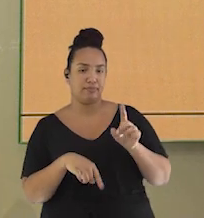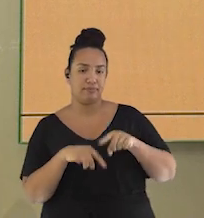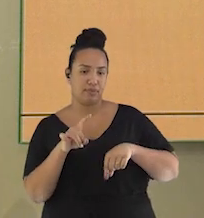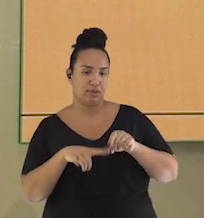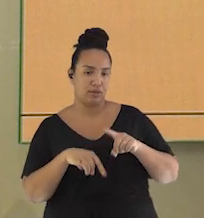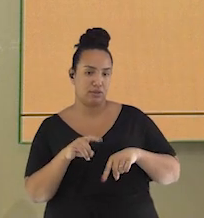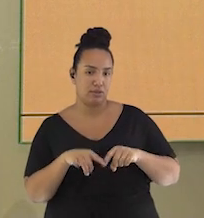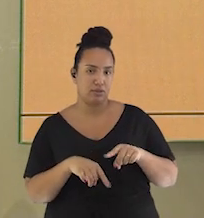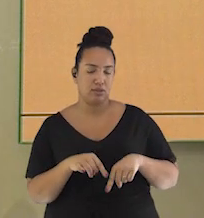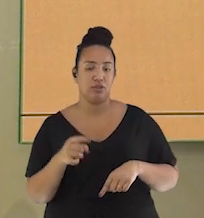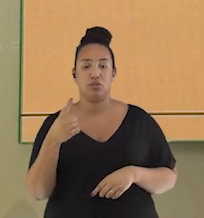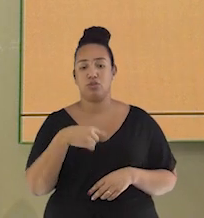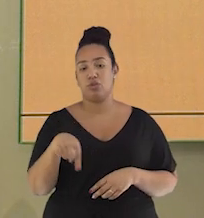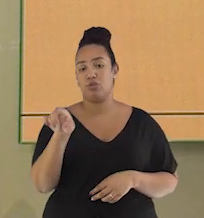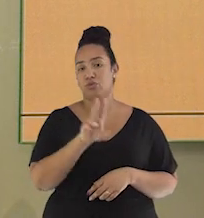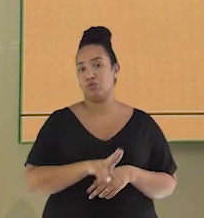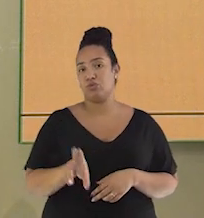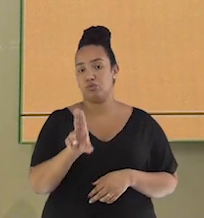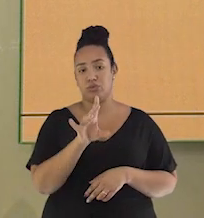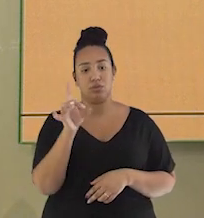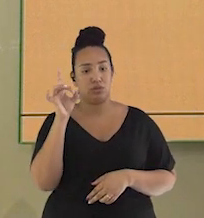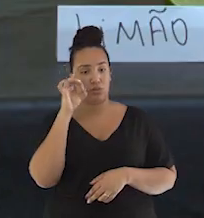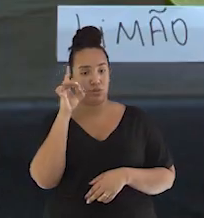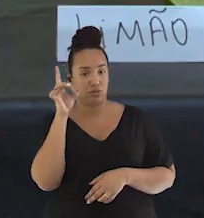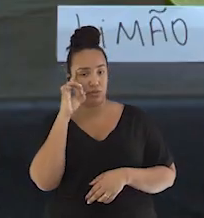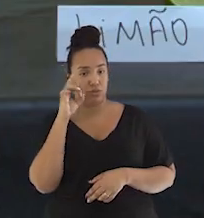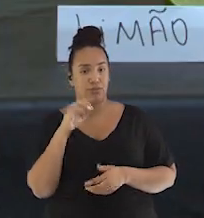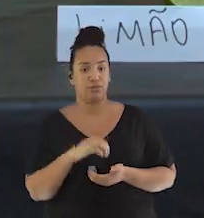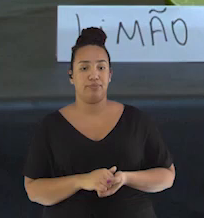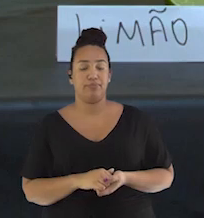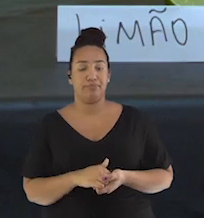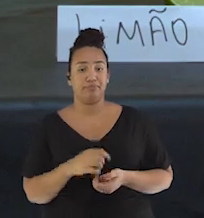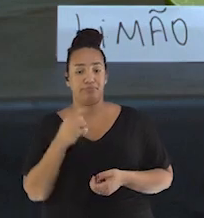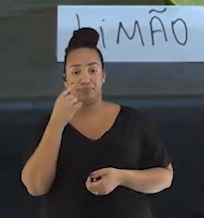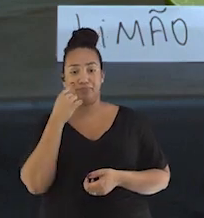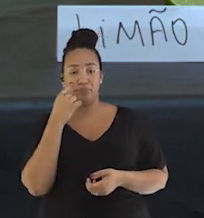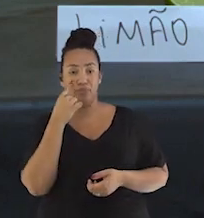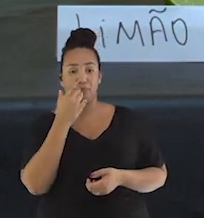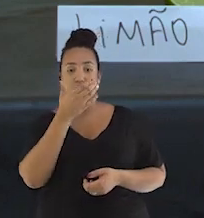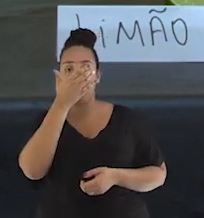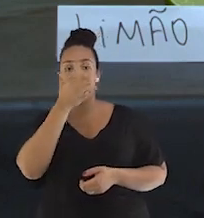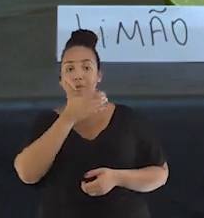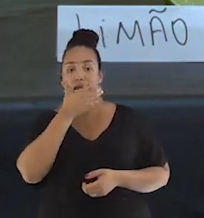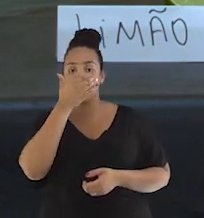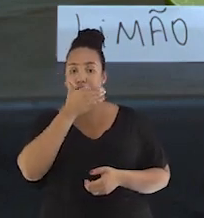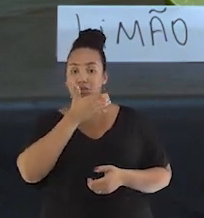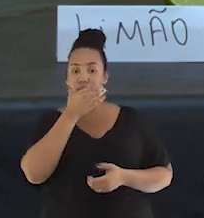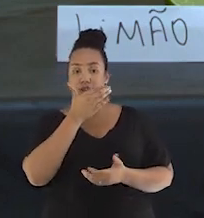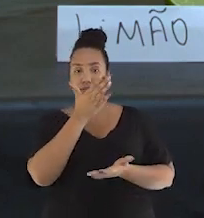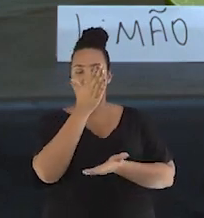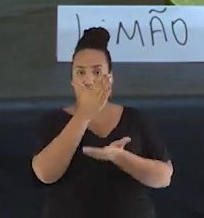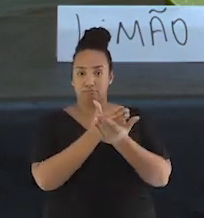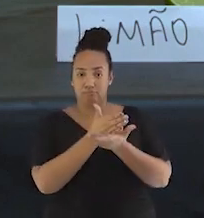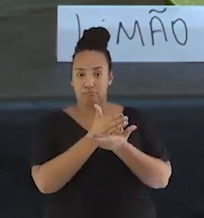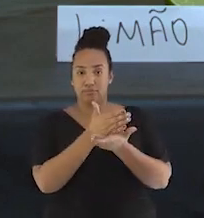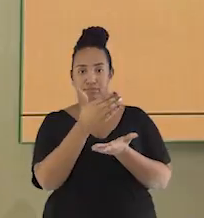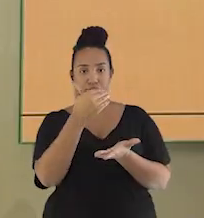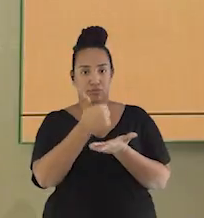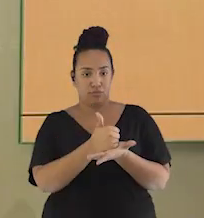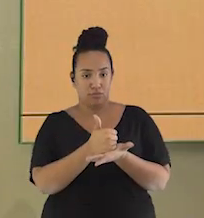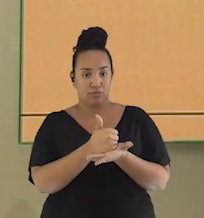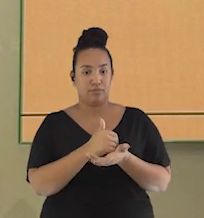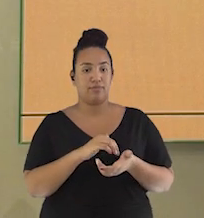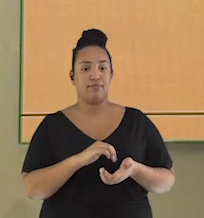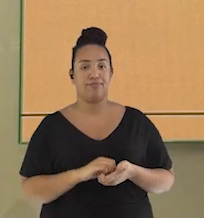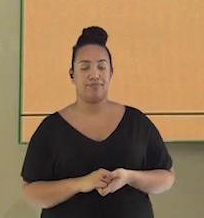que são utilizados no nosso dia a dia. Tenho aqui a metade de maçã. Eu cortei uma maçã ao